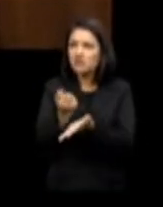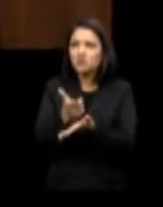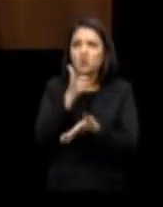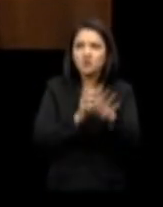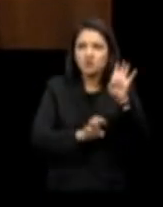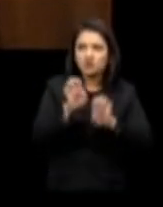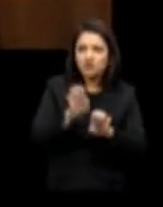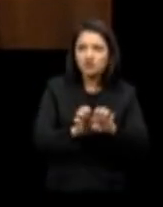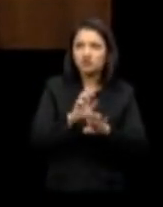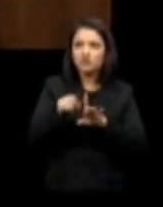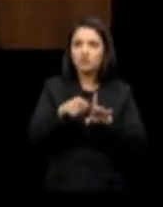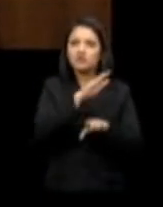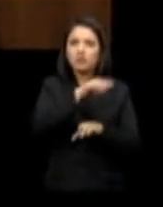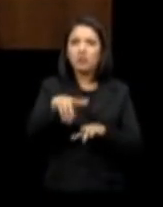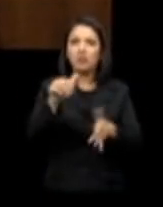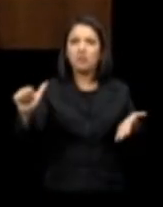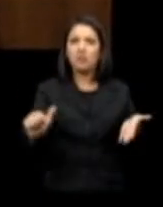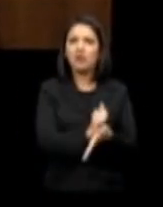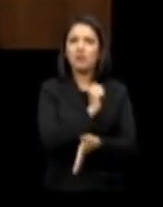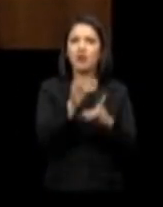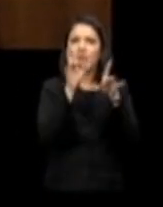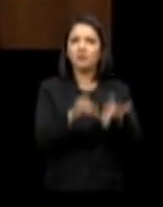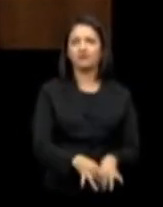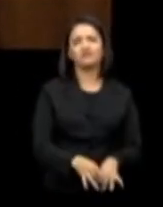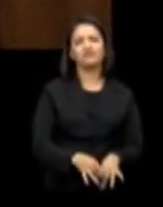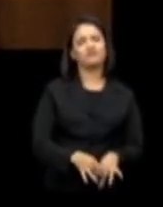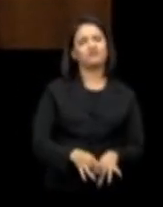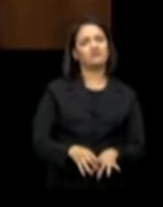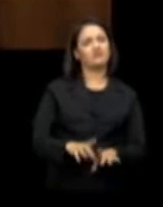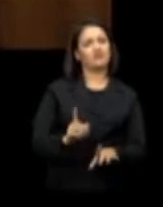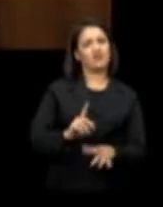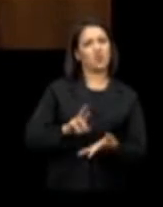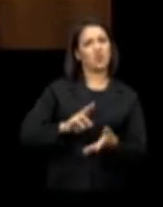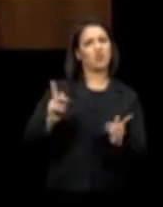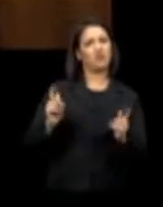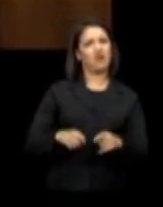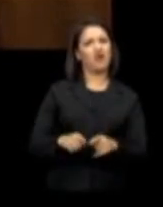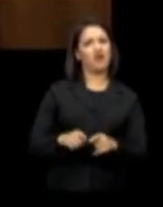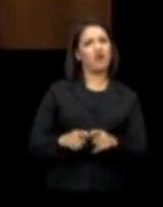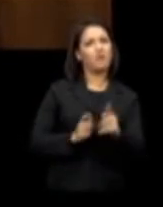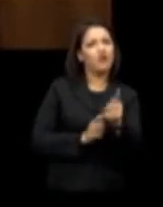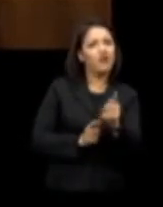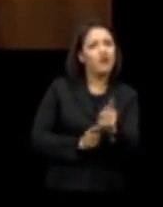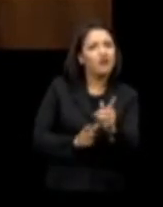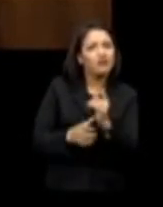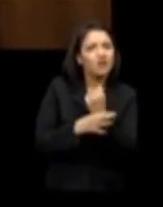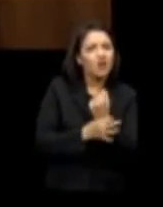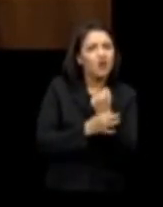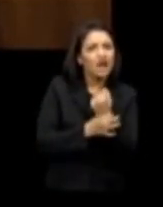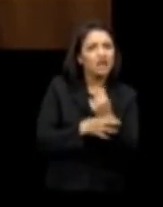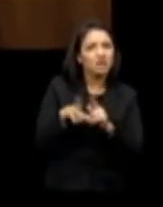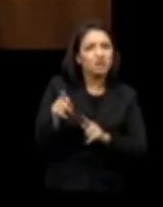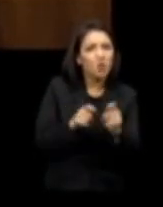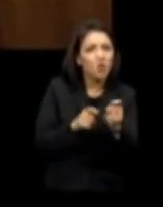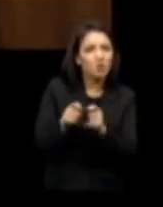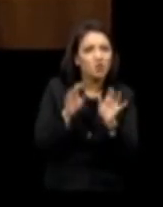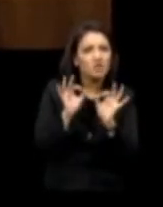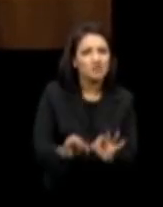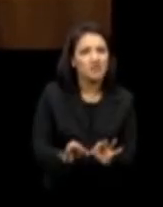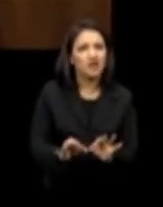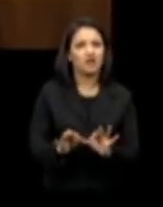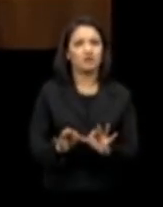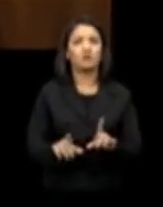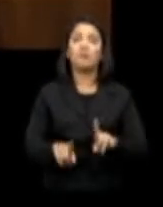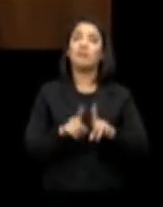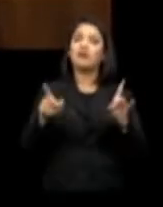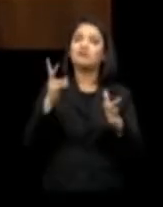oficiais não é suficiente para garantir um controle adequado do tratamento fase a fase. Nesse aspecto, por